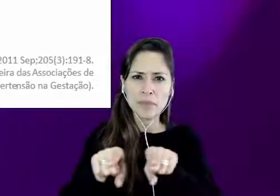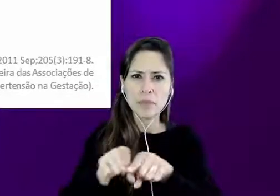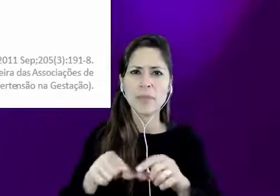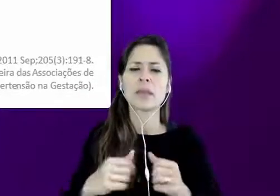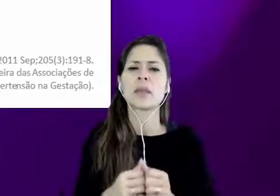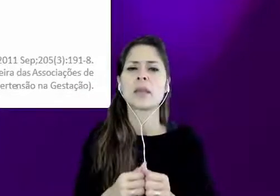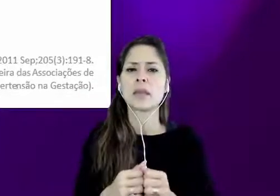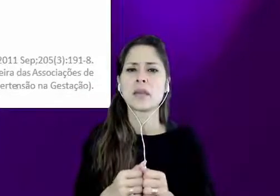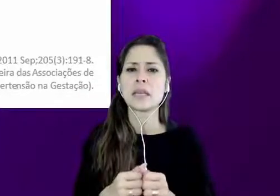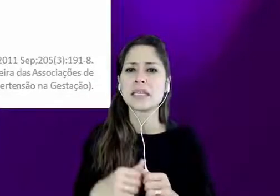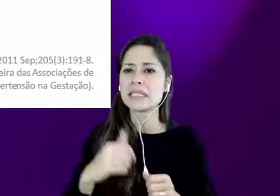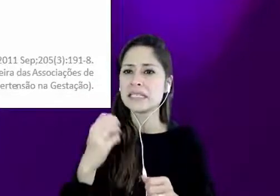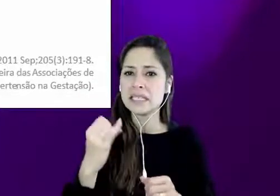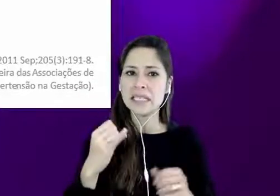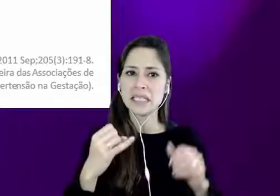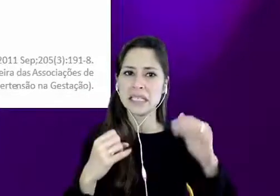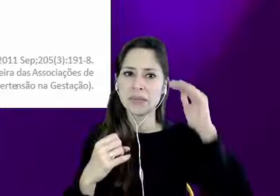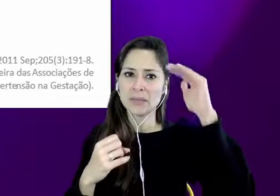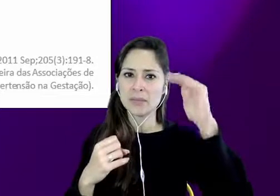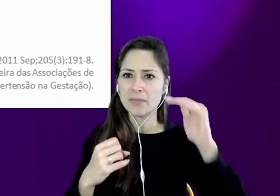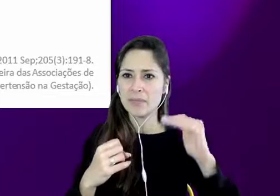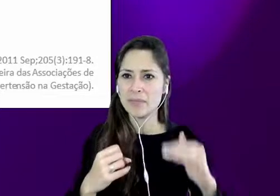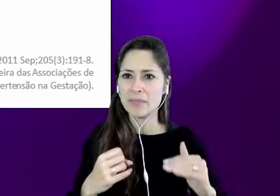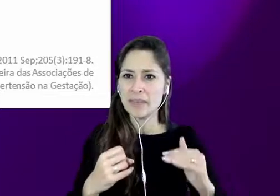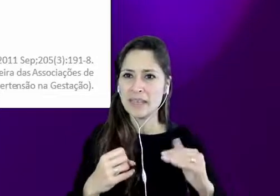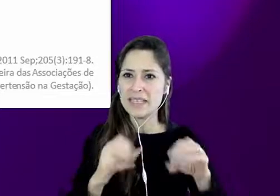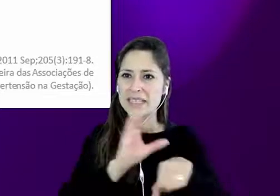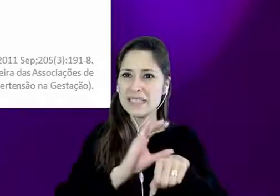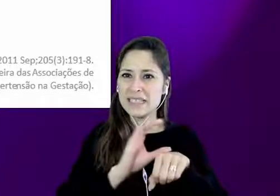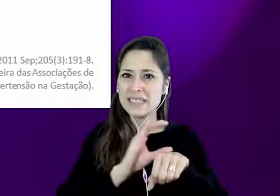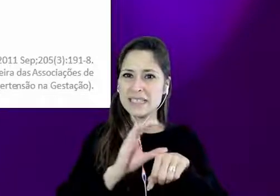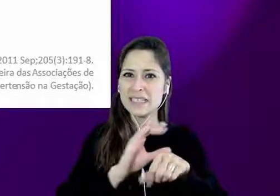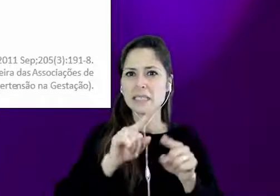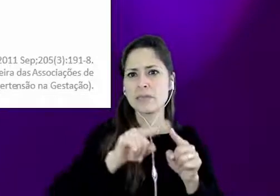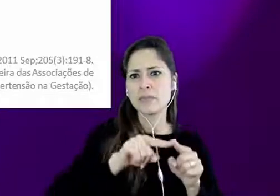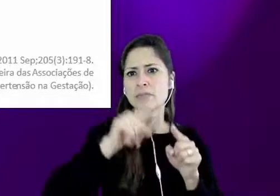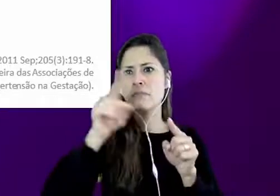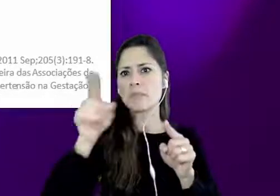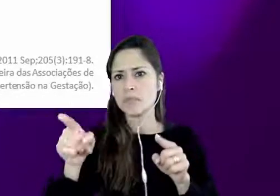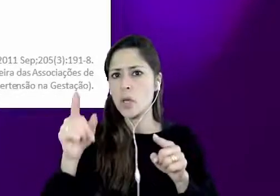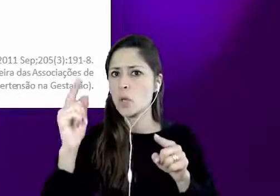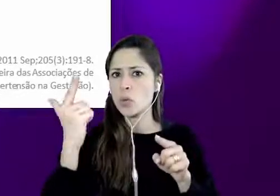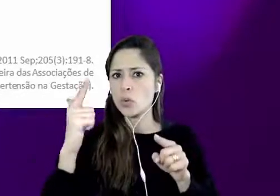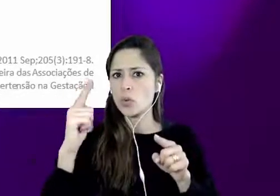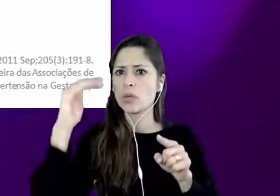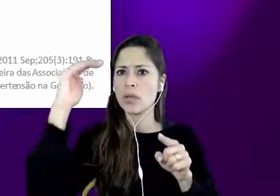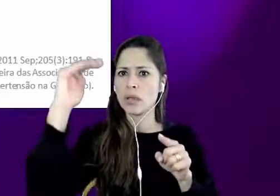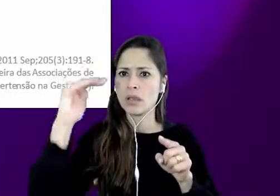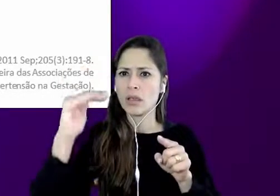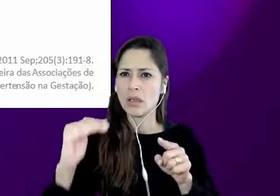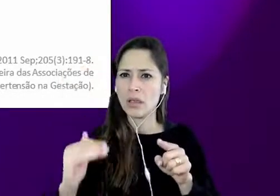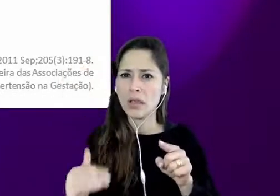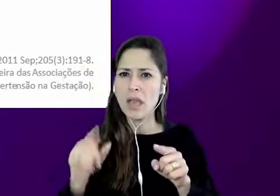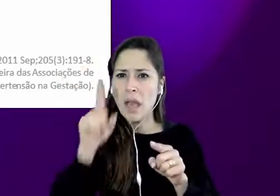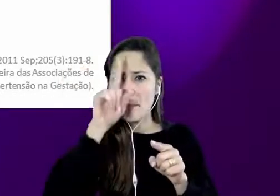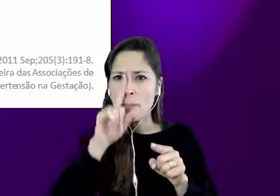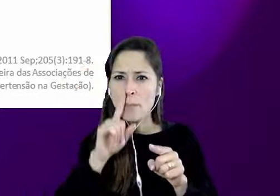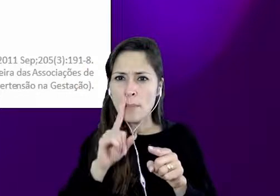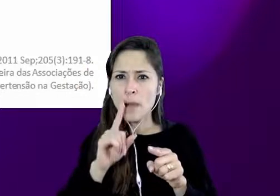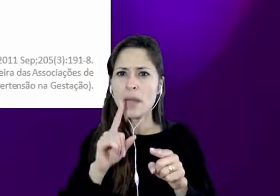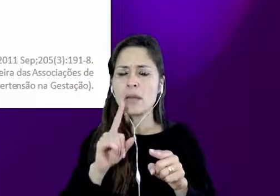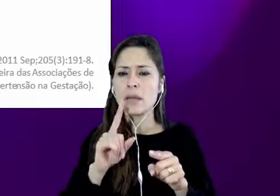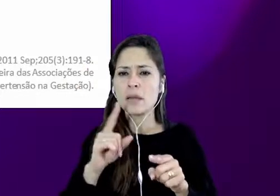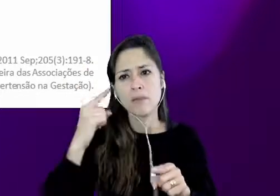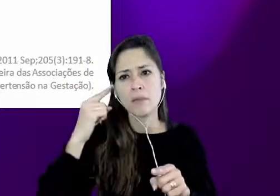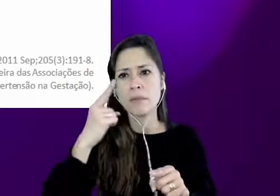Se não houver esses desfechos aí, eu posso destacar eclâmpsia, edema pulmonar, síndrome HELP, é importante que nós